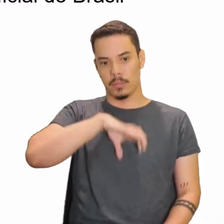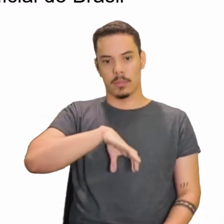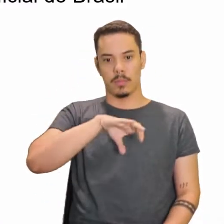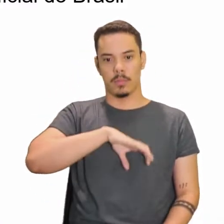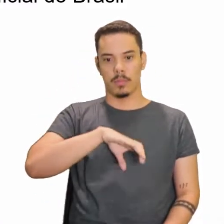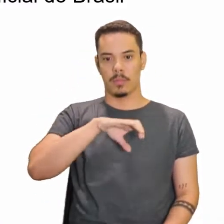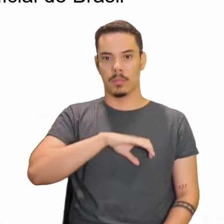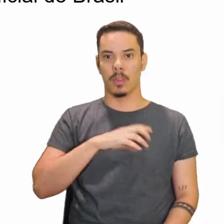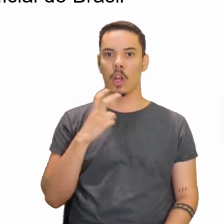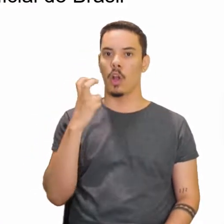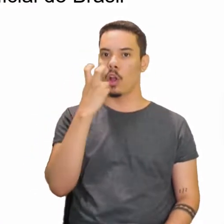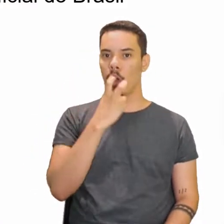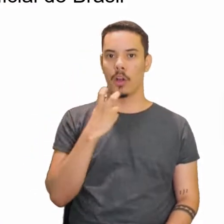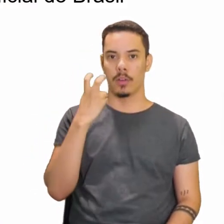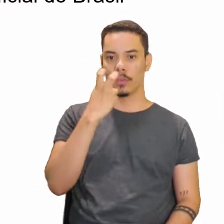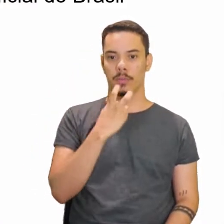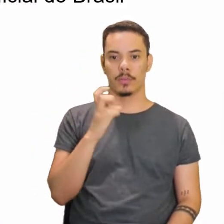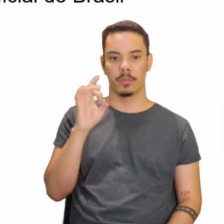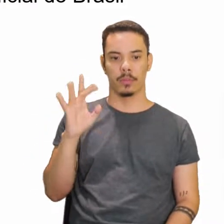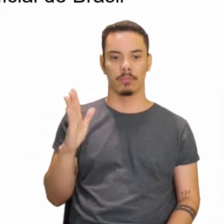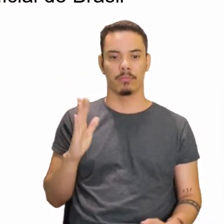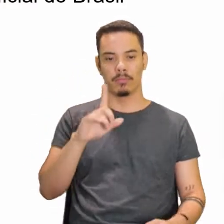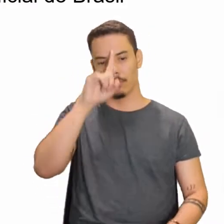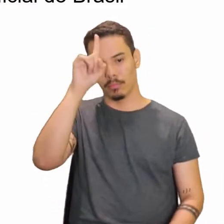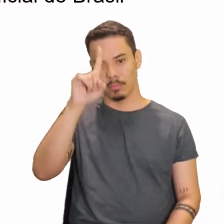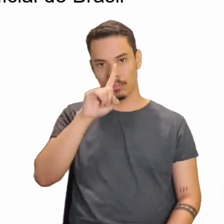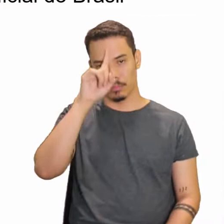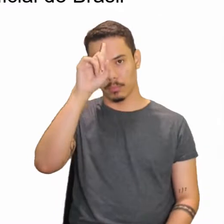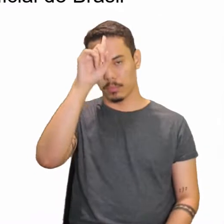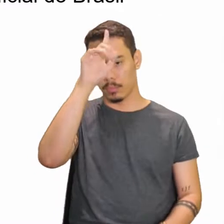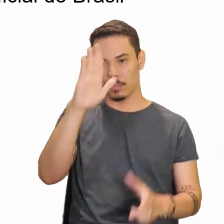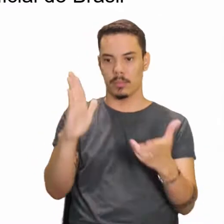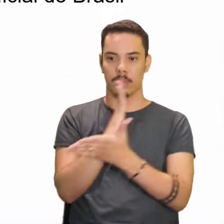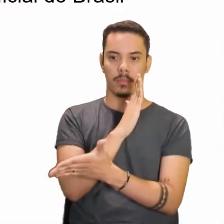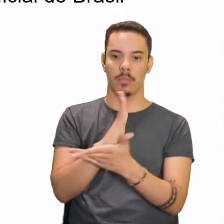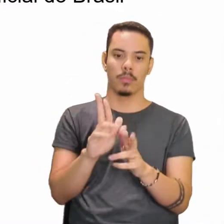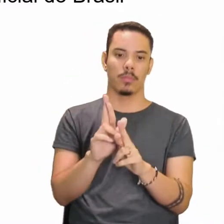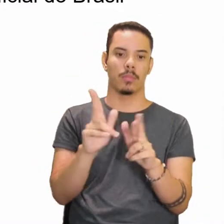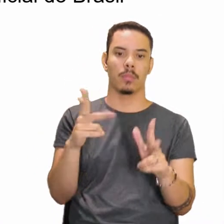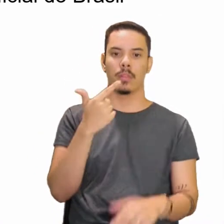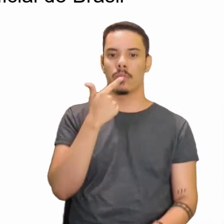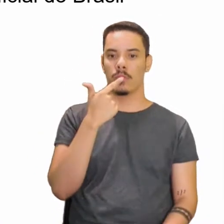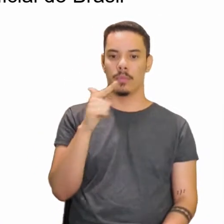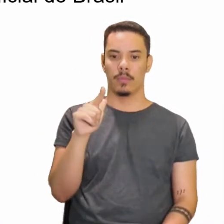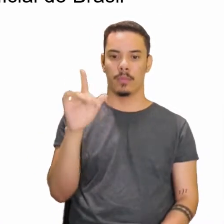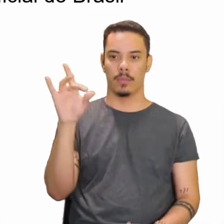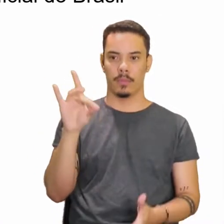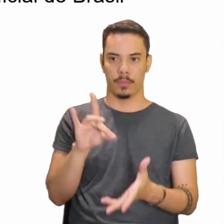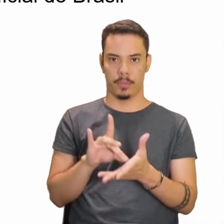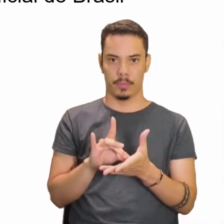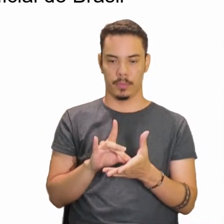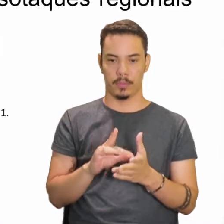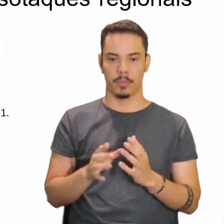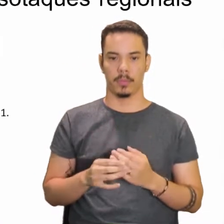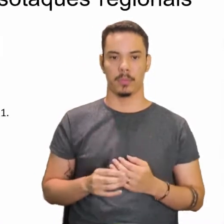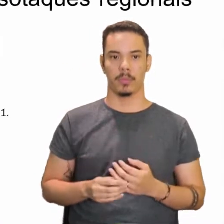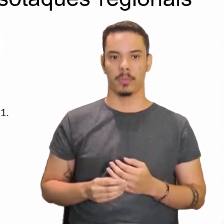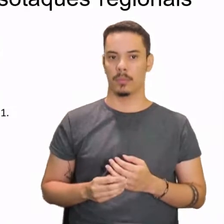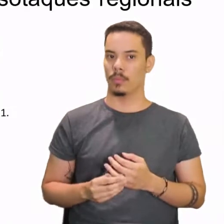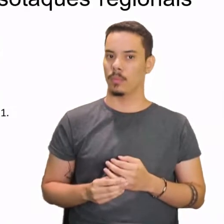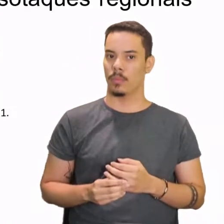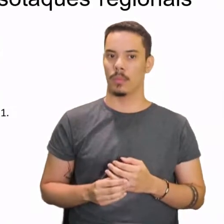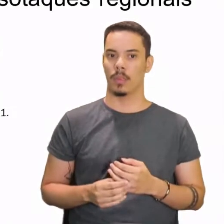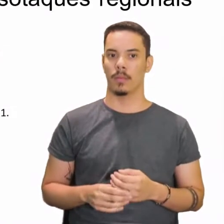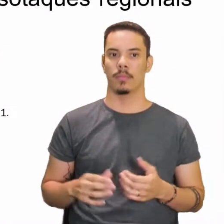na oralidade, criando diferenças em relação à língua original. Fecha aspas.